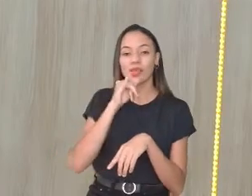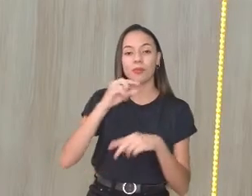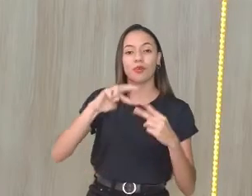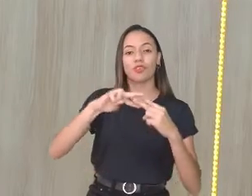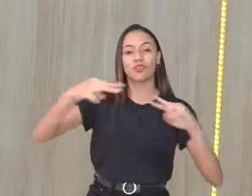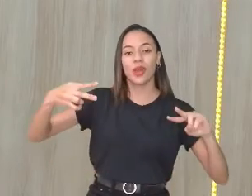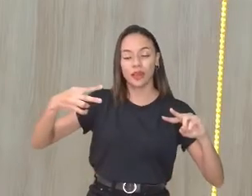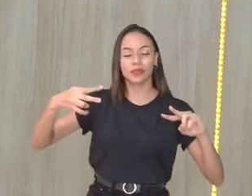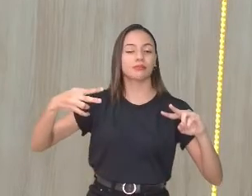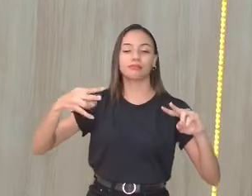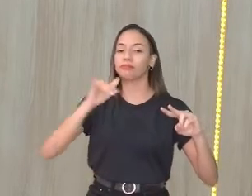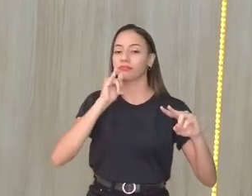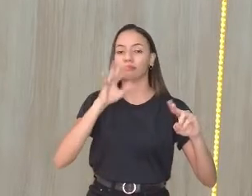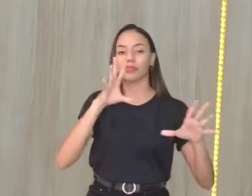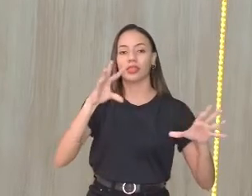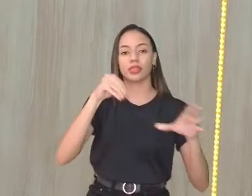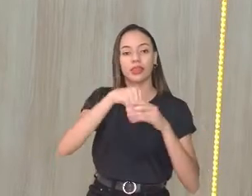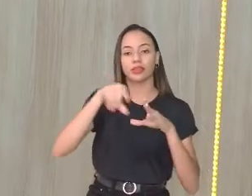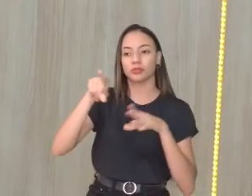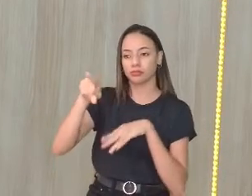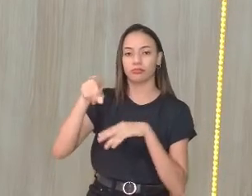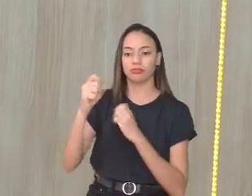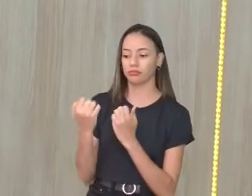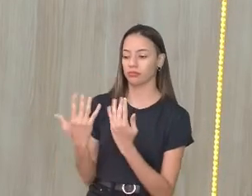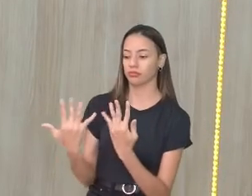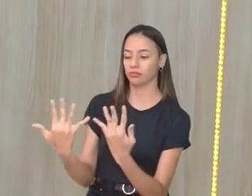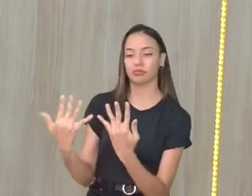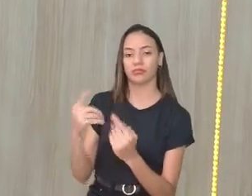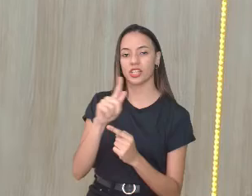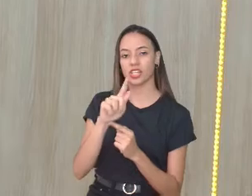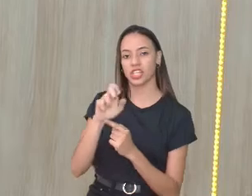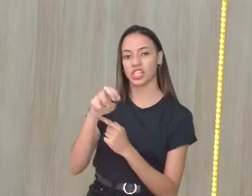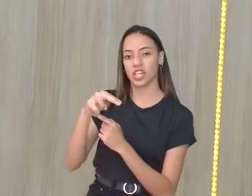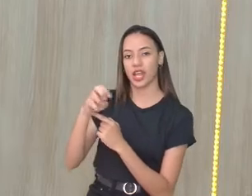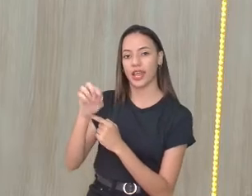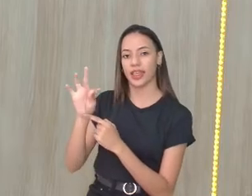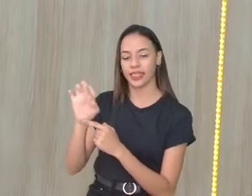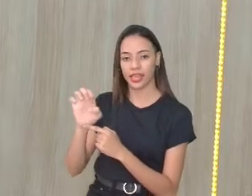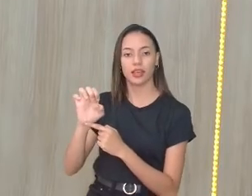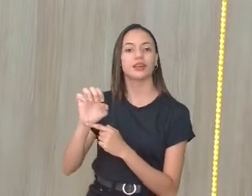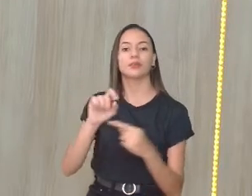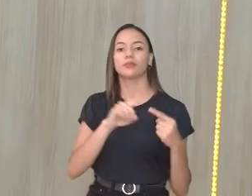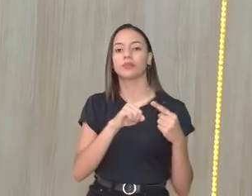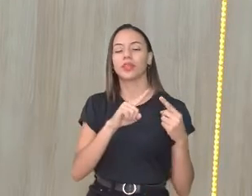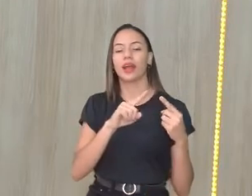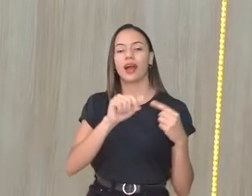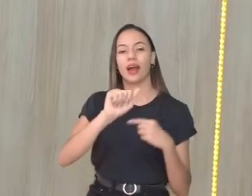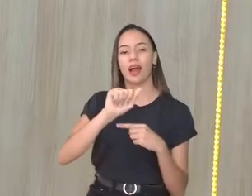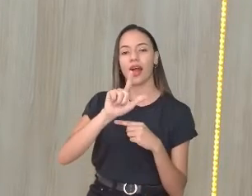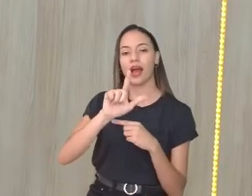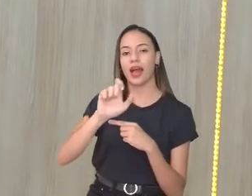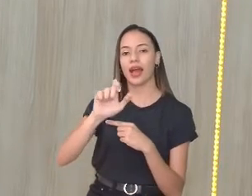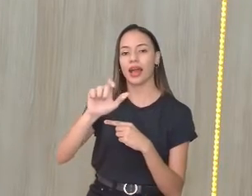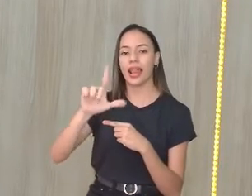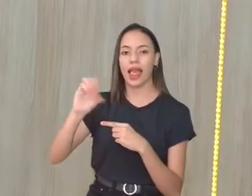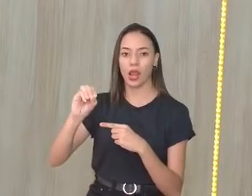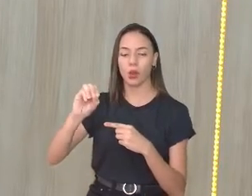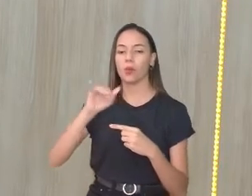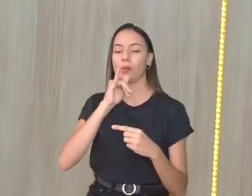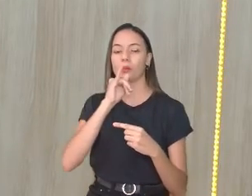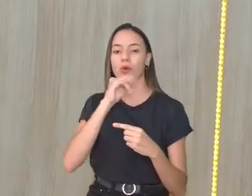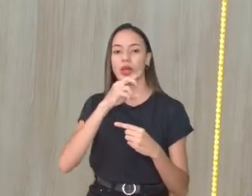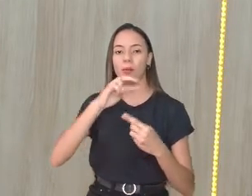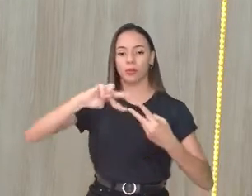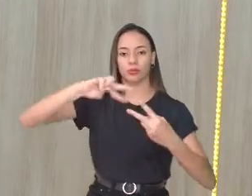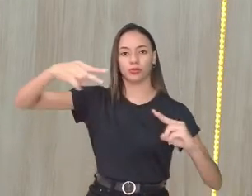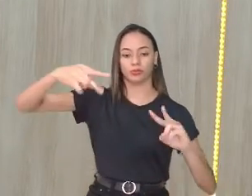fazem parte, né? Que compõem aquele genótipo, né? Os genes alelos e tudo mais, né? Um vem de um lado,